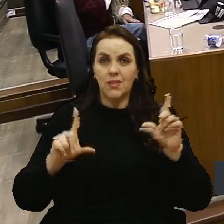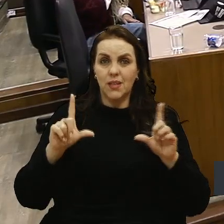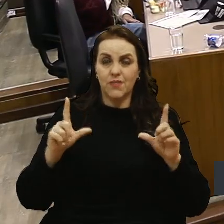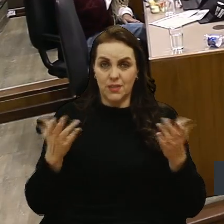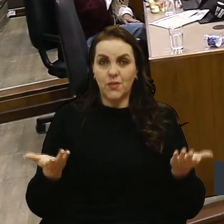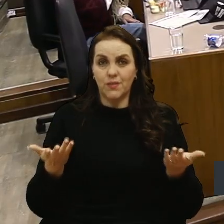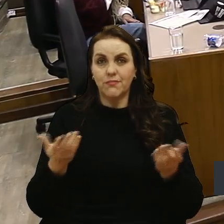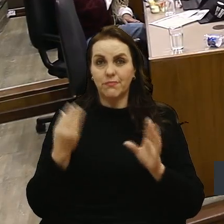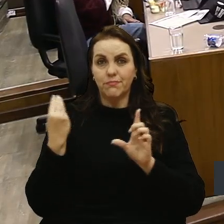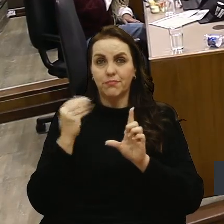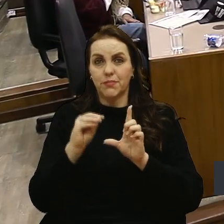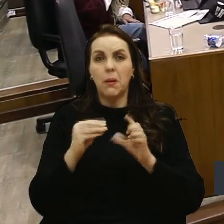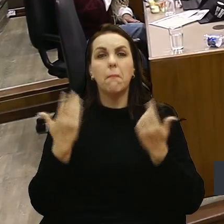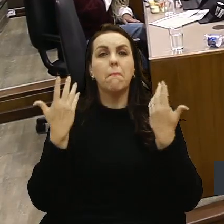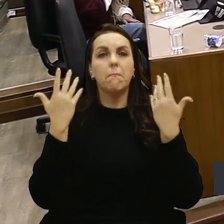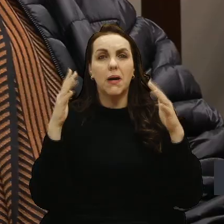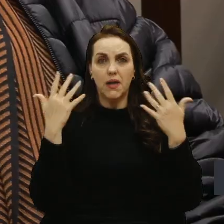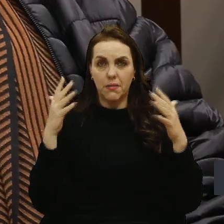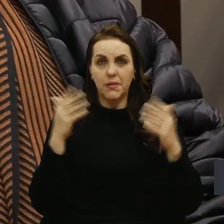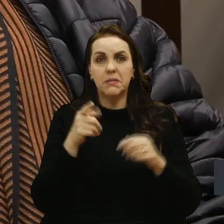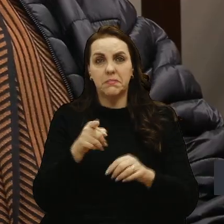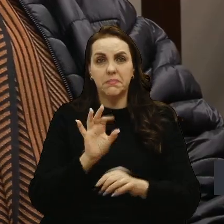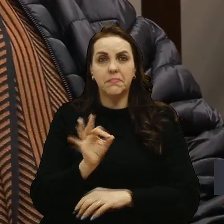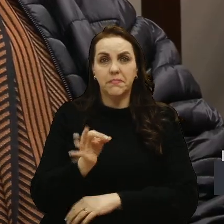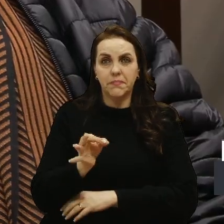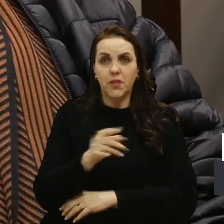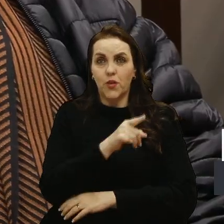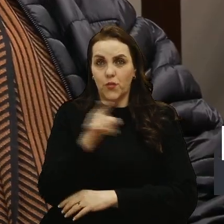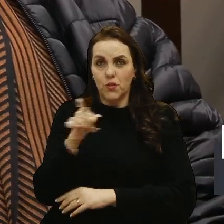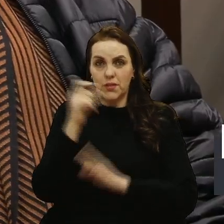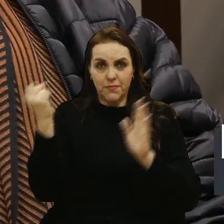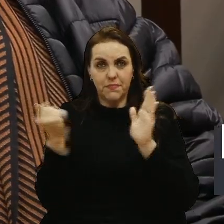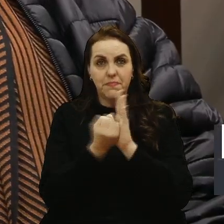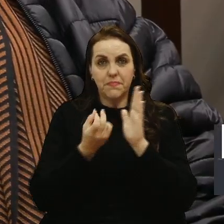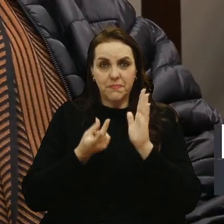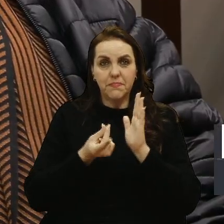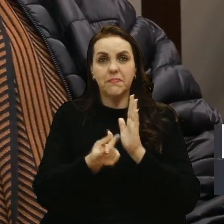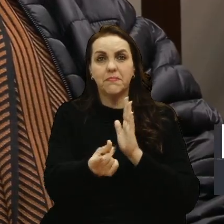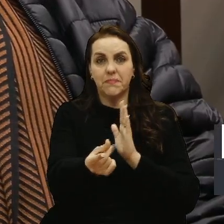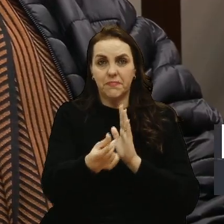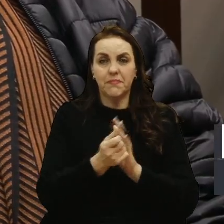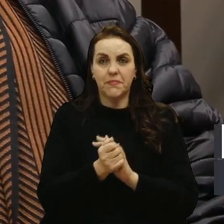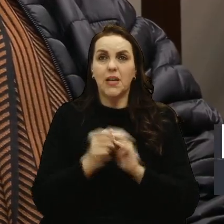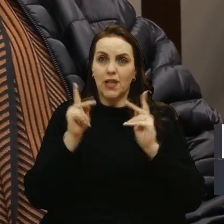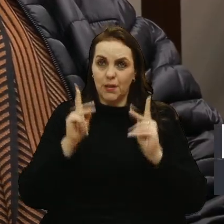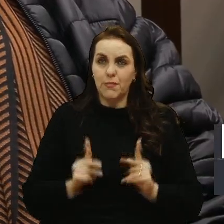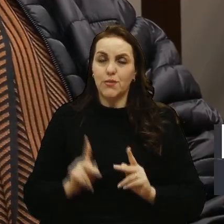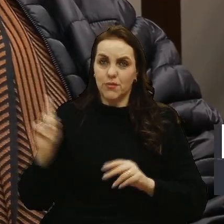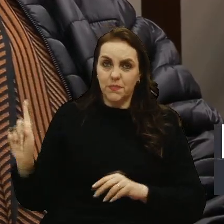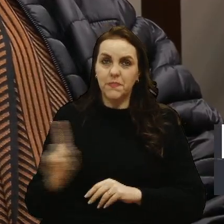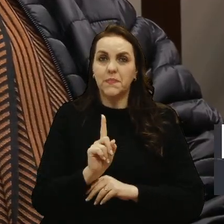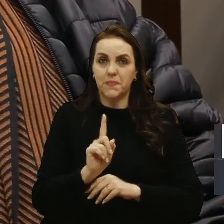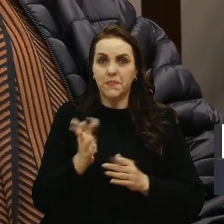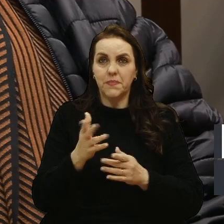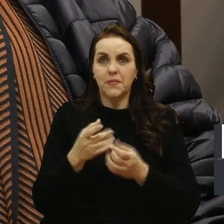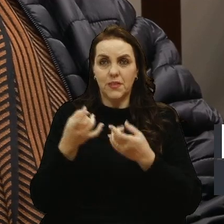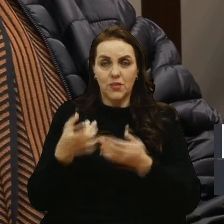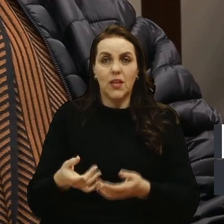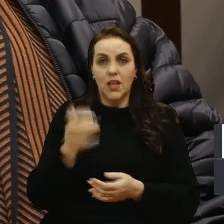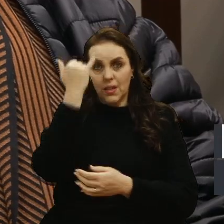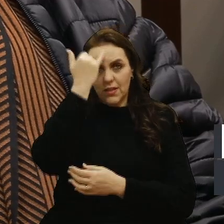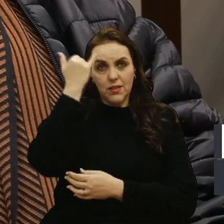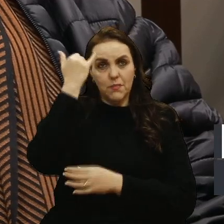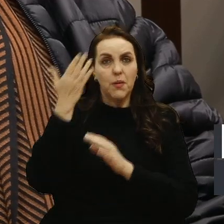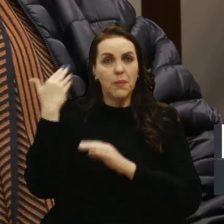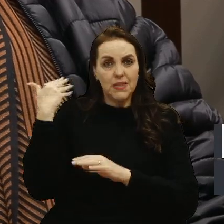pode ter certeza que a gente costuma dizer que vocês vão deixar um legado, né? O cara tem que passar por aqui e deixar alguma coisa. D'Ambrós já foi presidente, deixou um legado. Cada